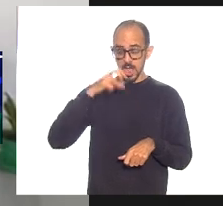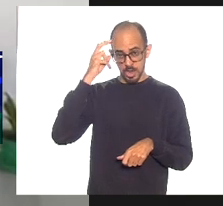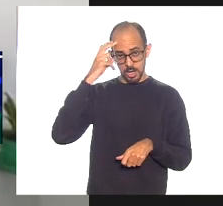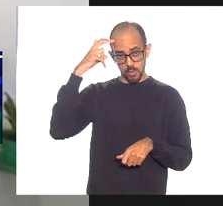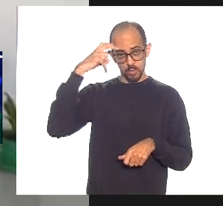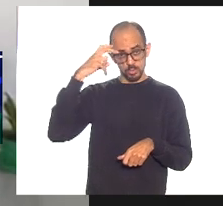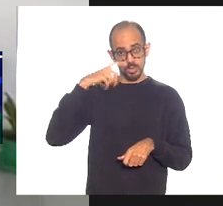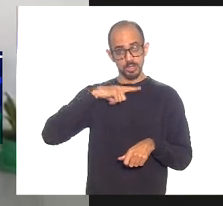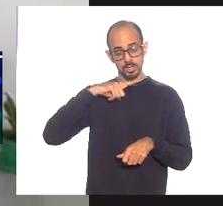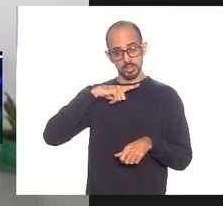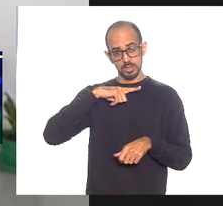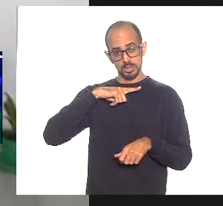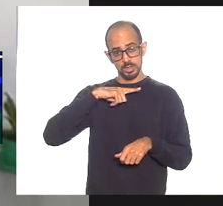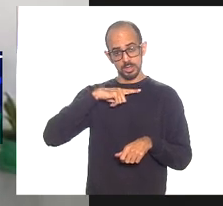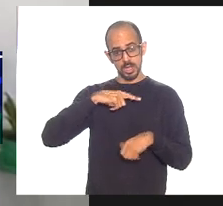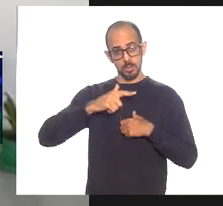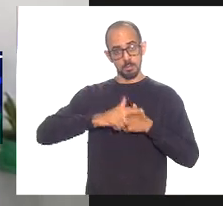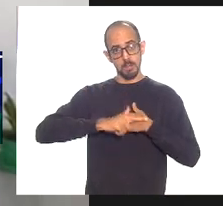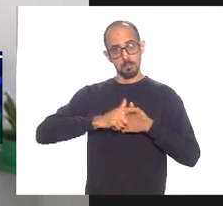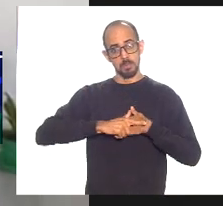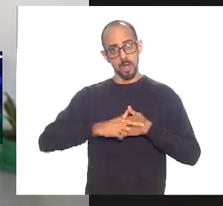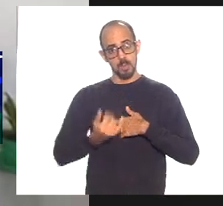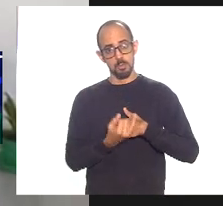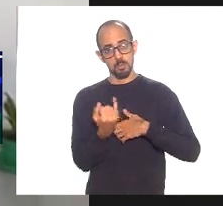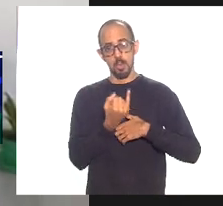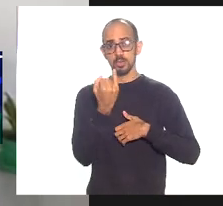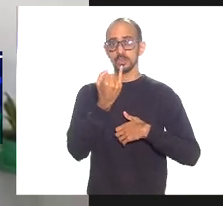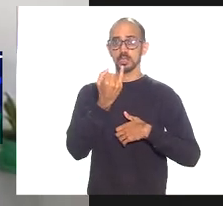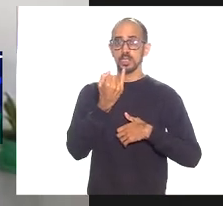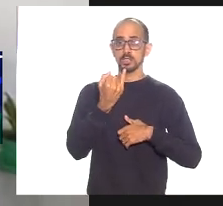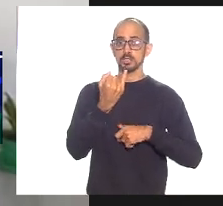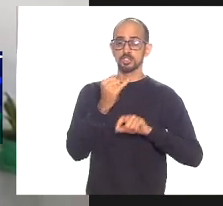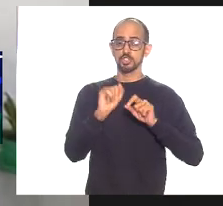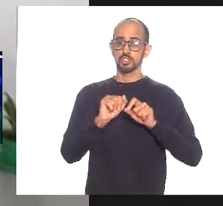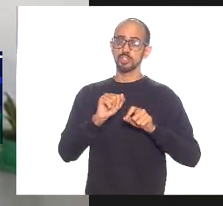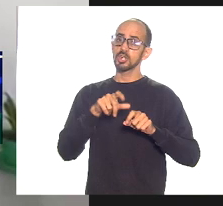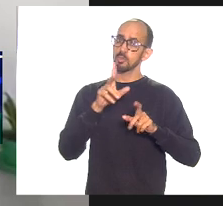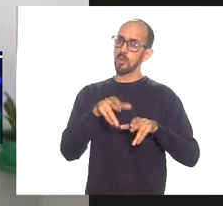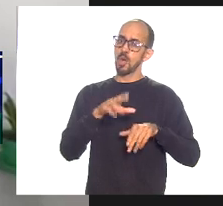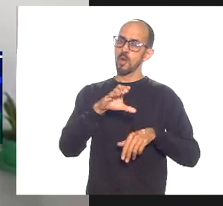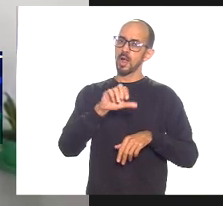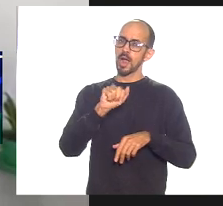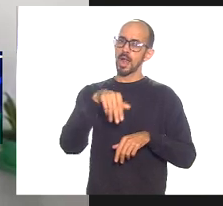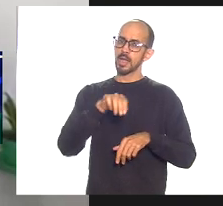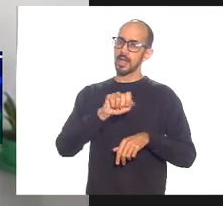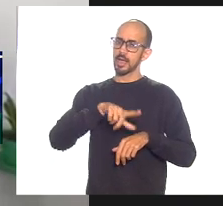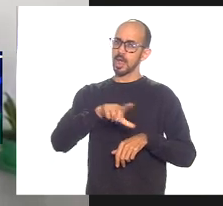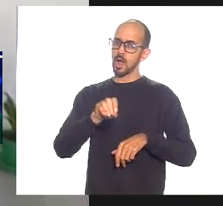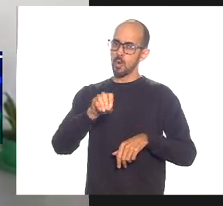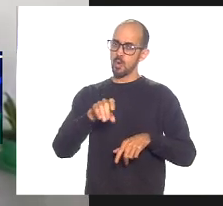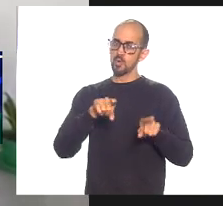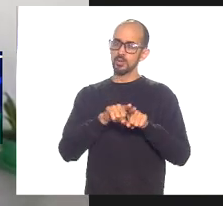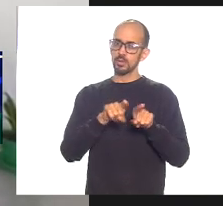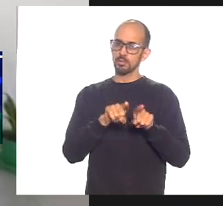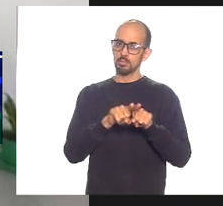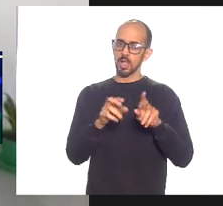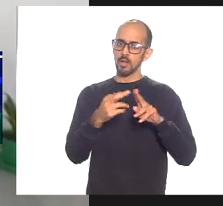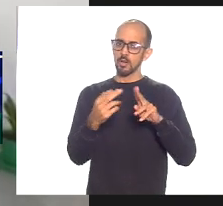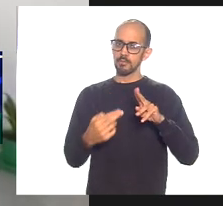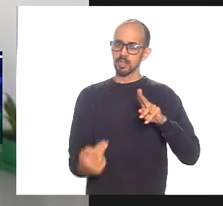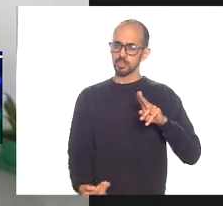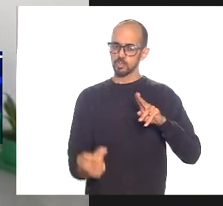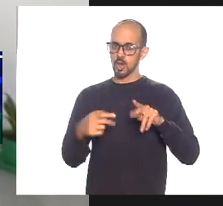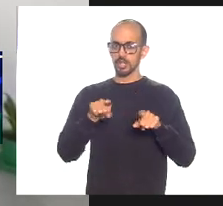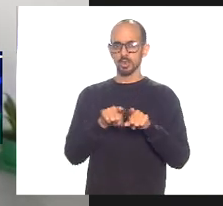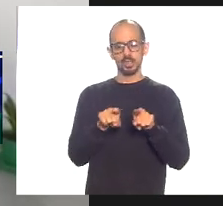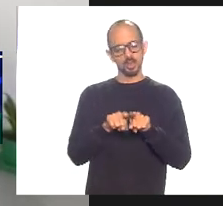papel fundamental e preponderante como o carecão e desce com a própria UFRJ